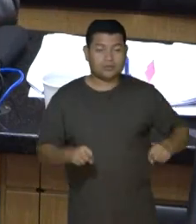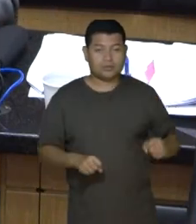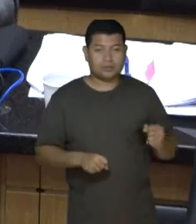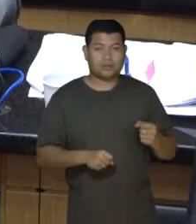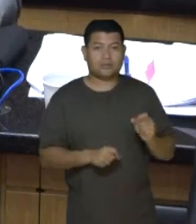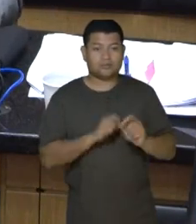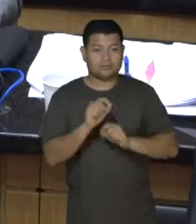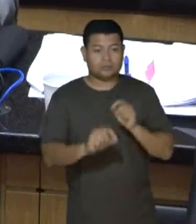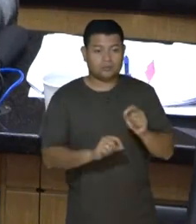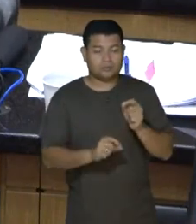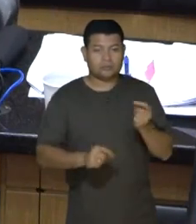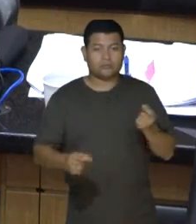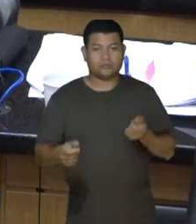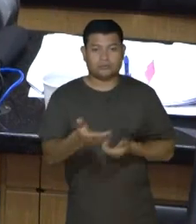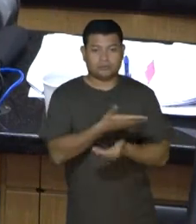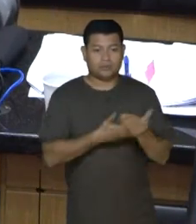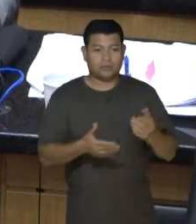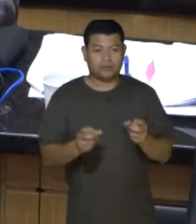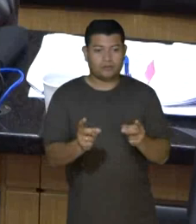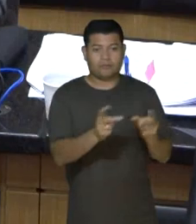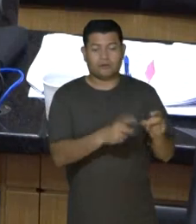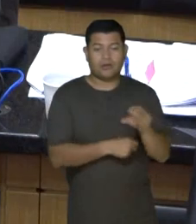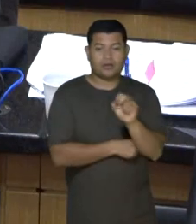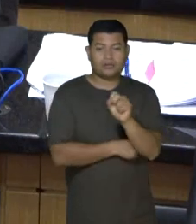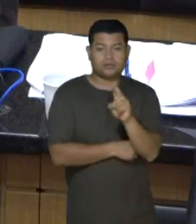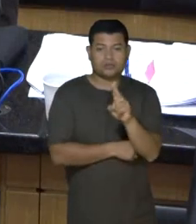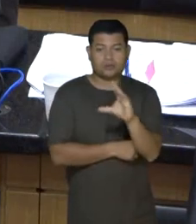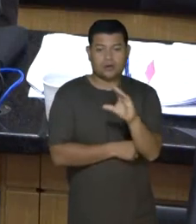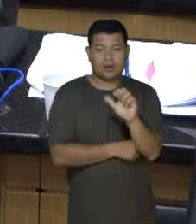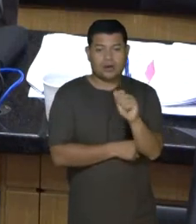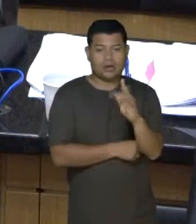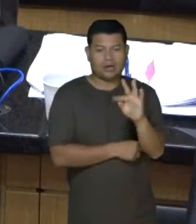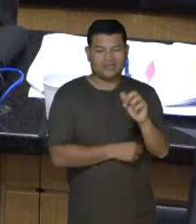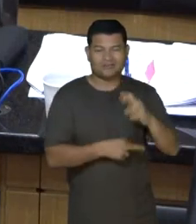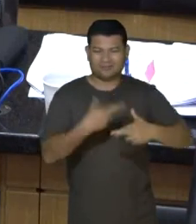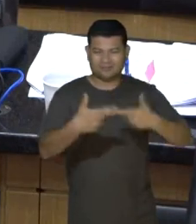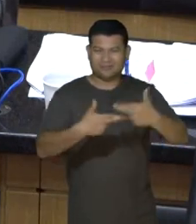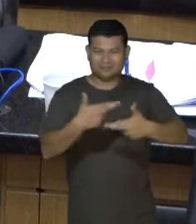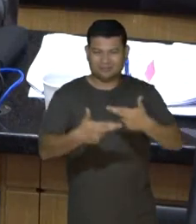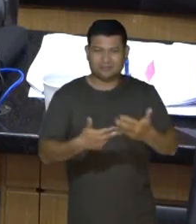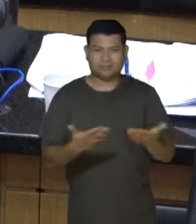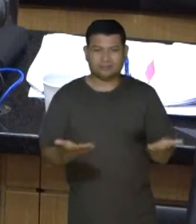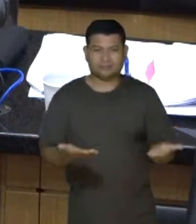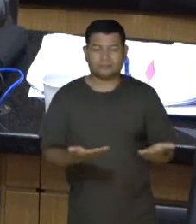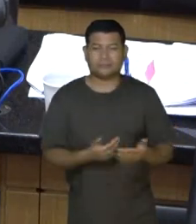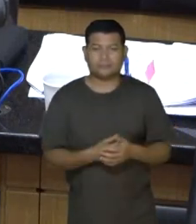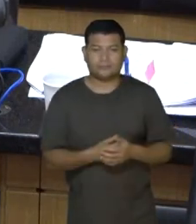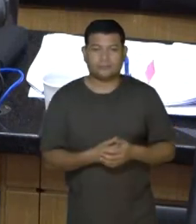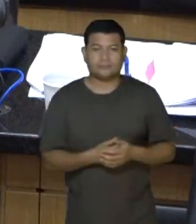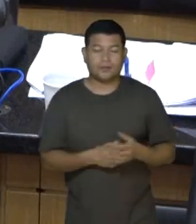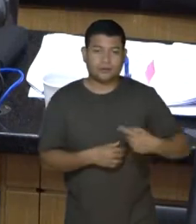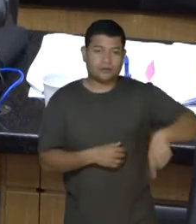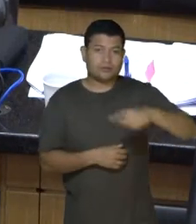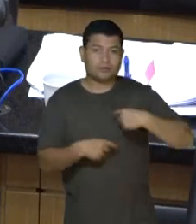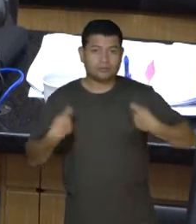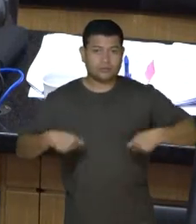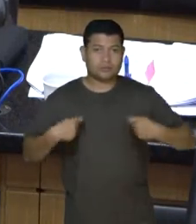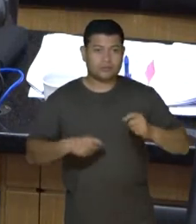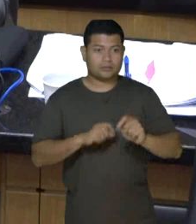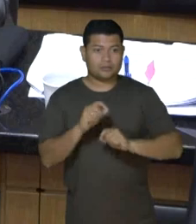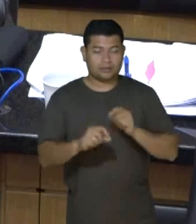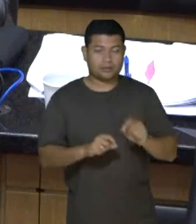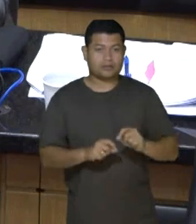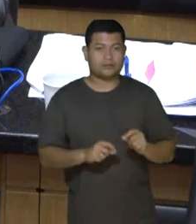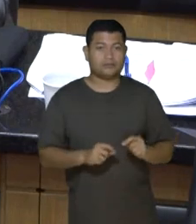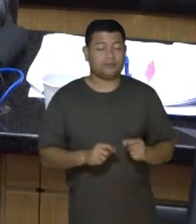sucatas, envolvendo a Secretaria da Fazenda e a Polícia. E é importante, tem que tomar uma decisão. Nós temos que aparelhar a sociedade.